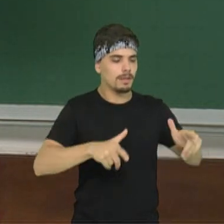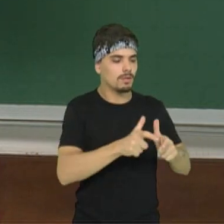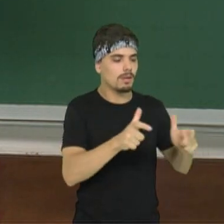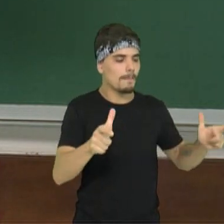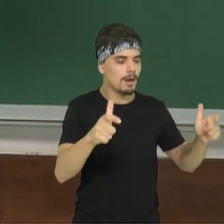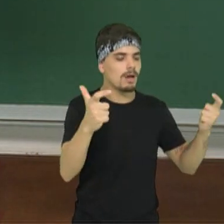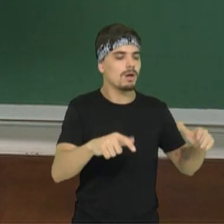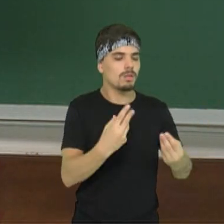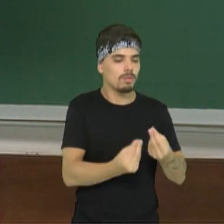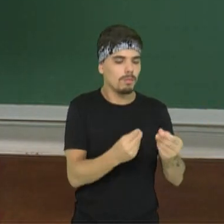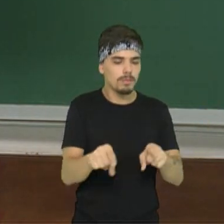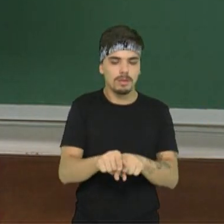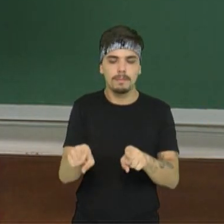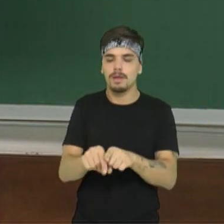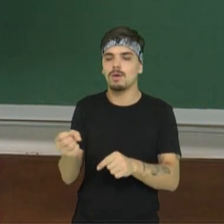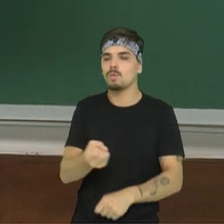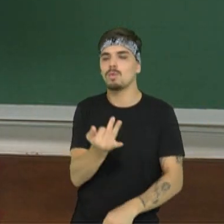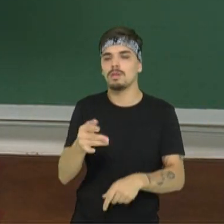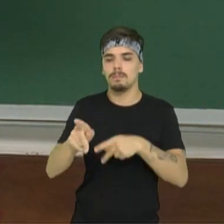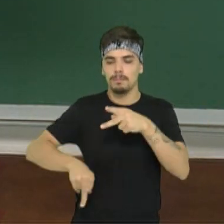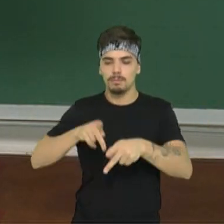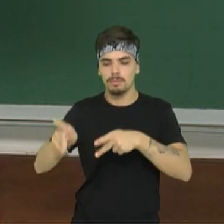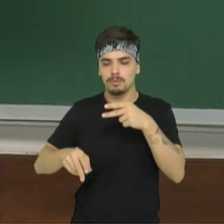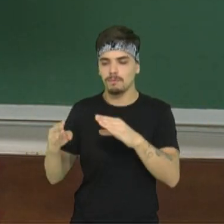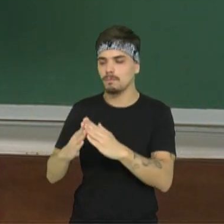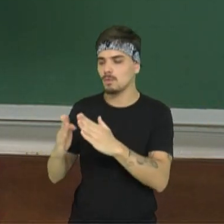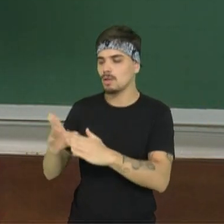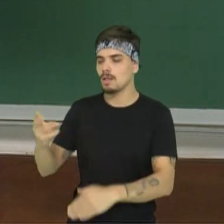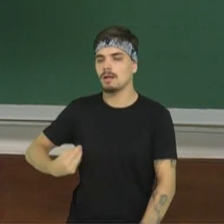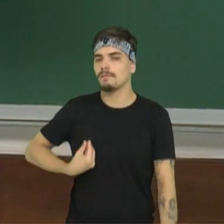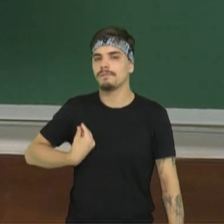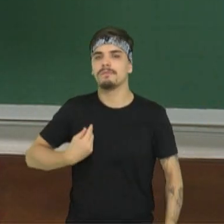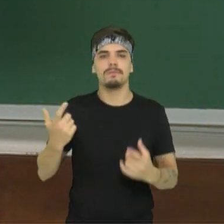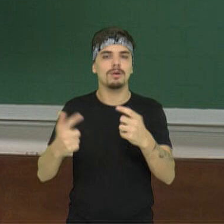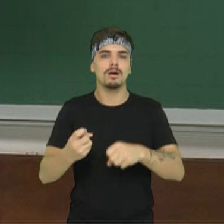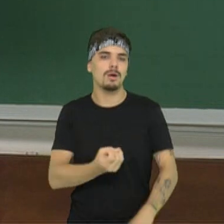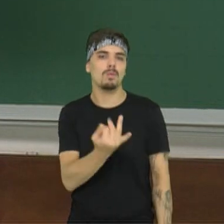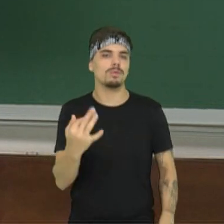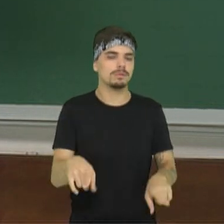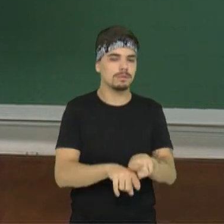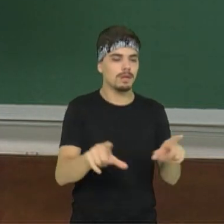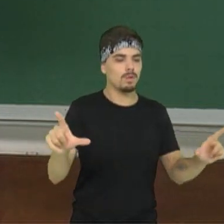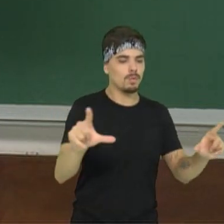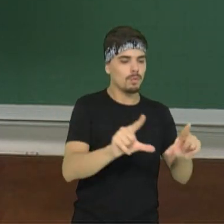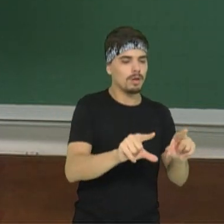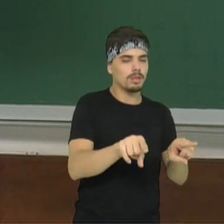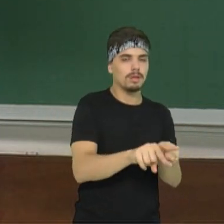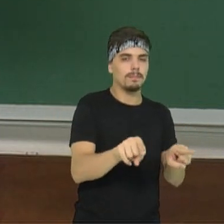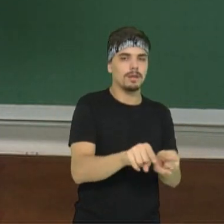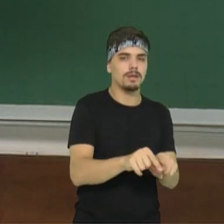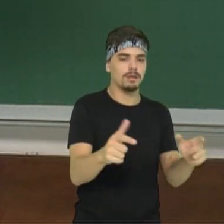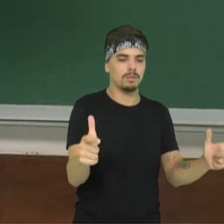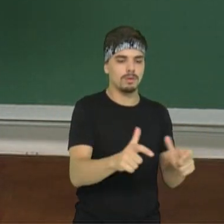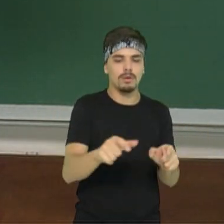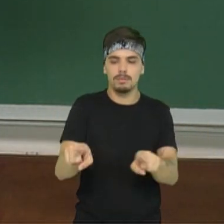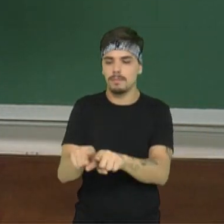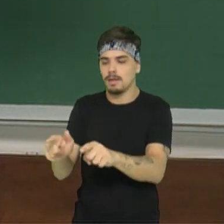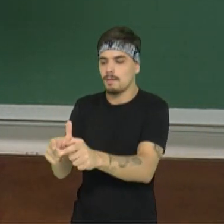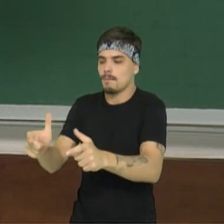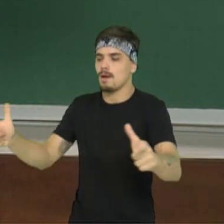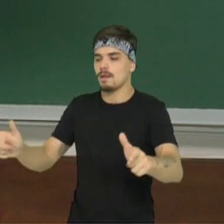território, da densidade demográfica, habitantes por quilômetro quadrado. Se eu tenho um território reduzido e uma população muito grande,